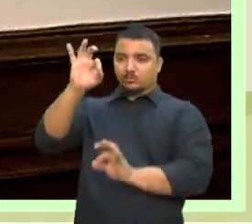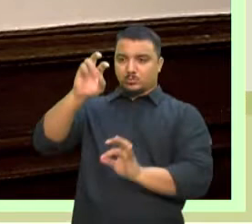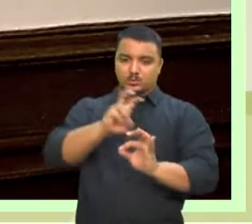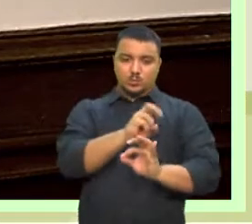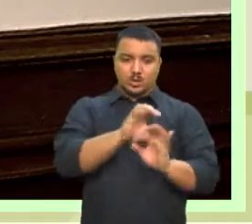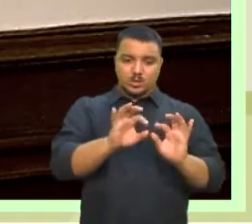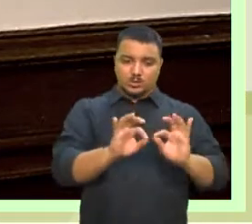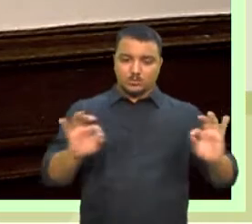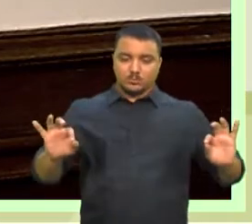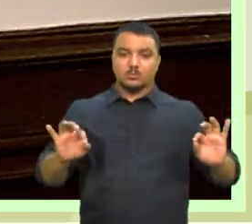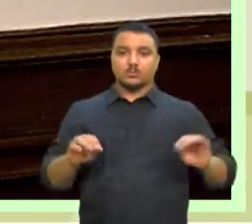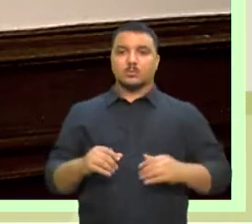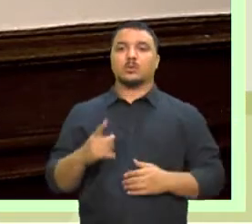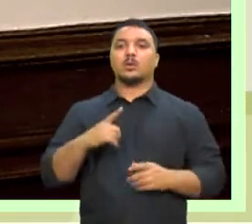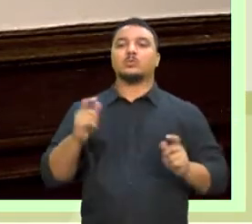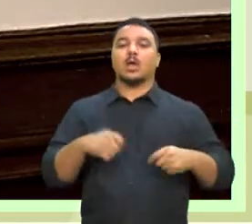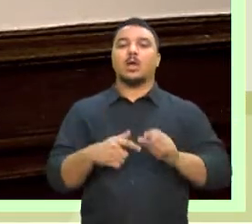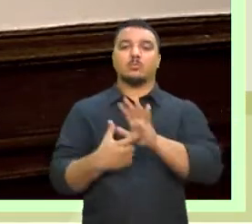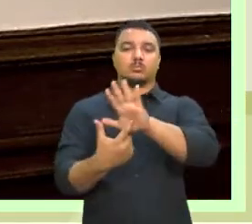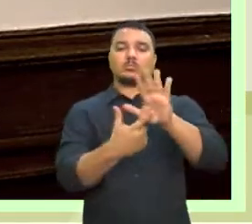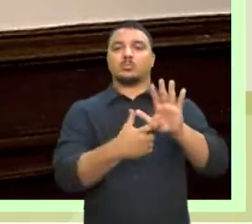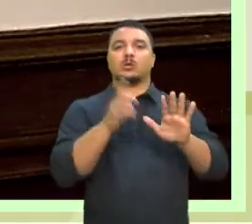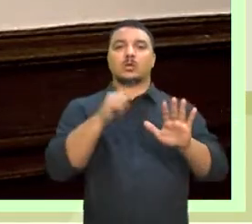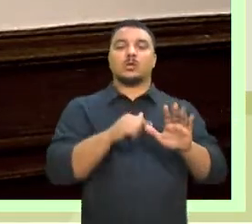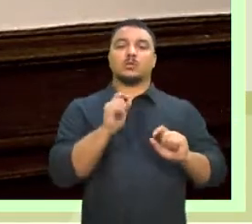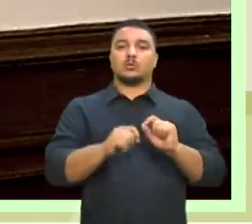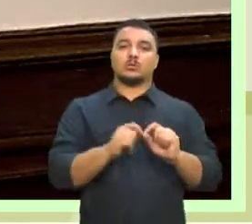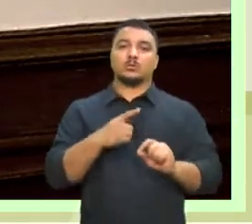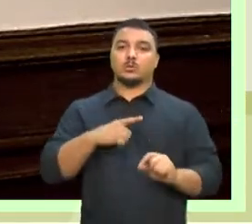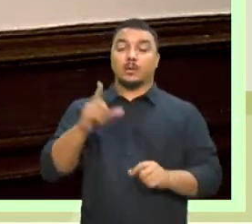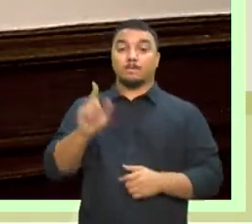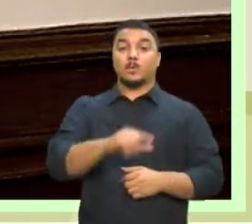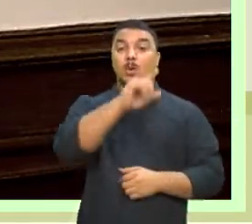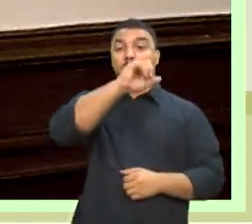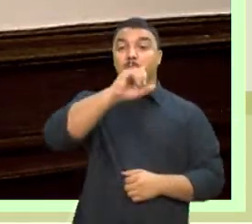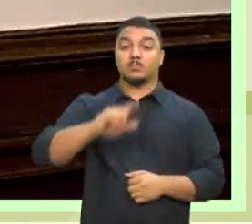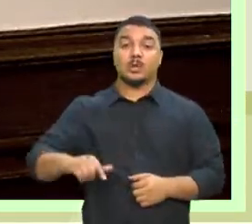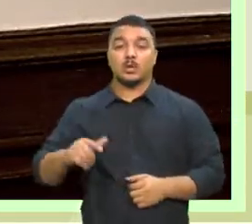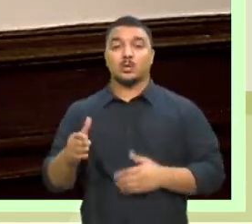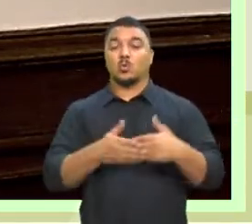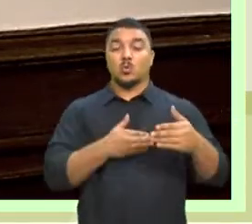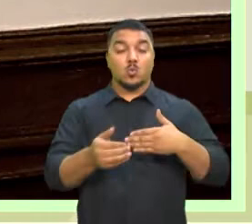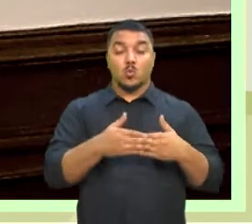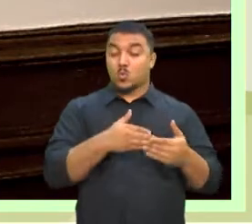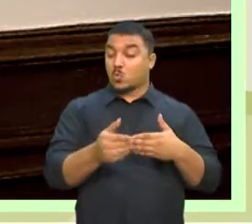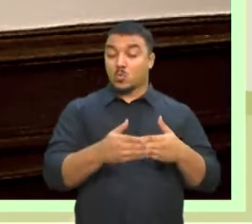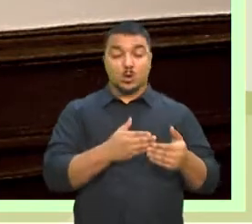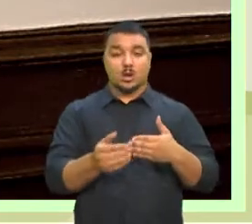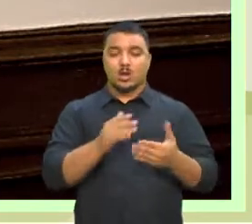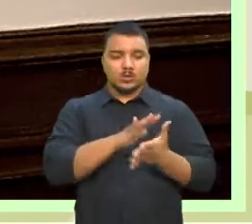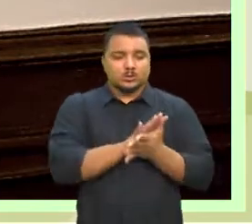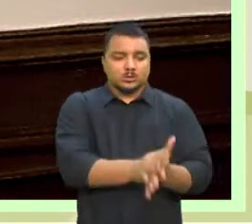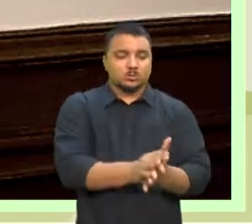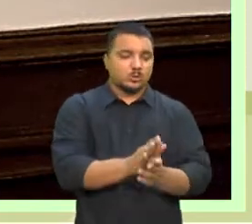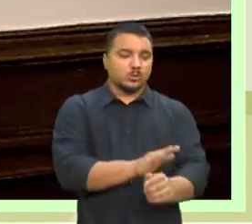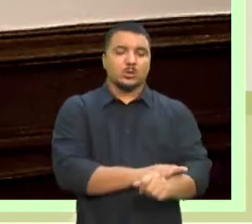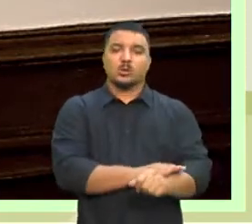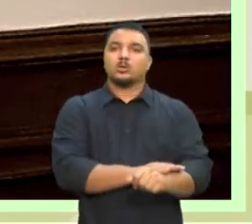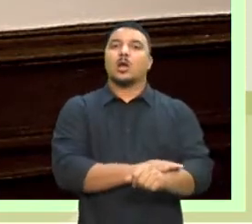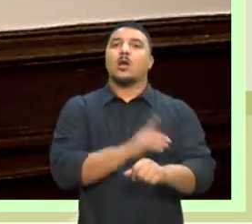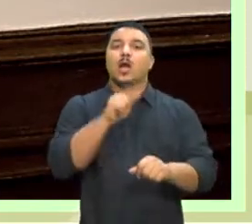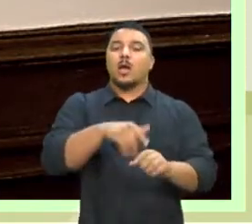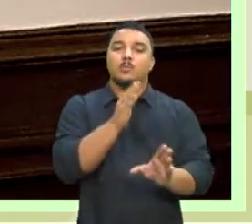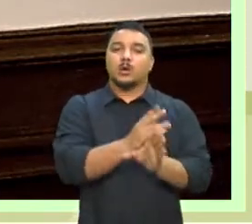diga, traga essa mensagem que é expressamente proibido qualquer forma de discriminação